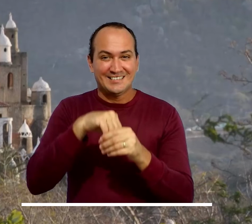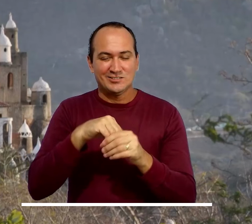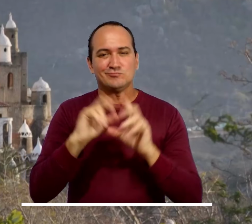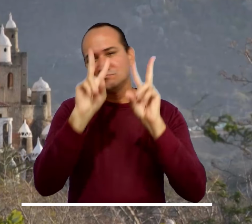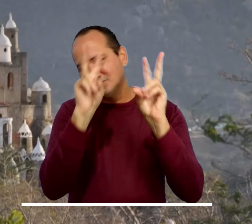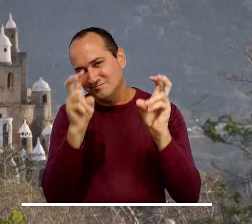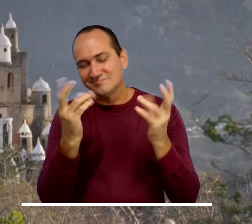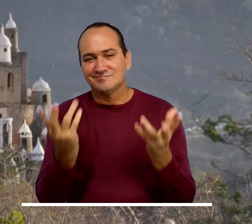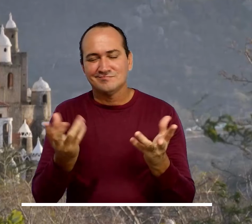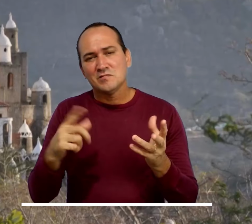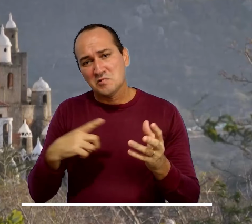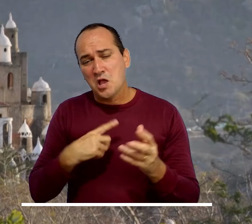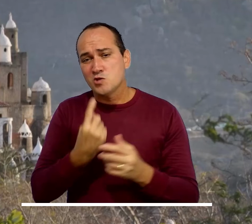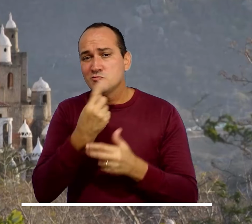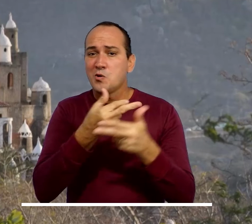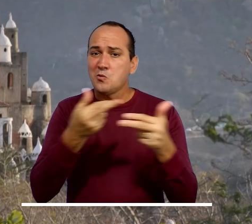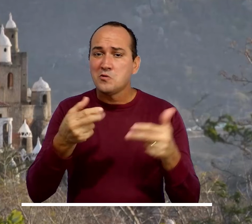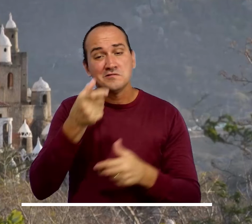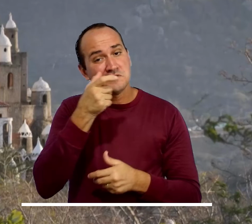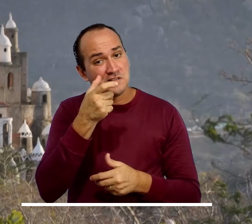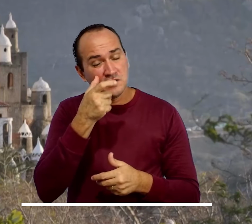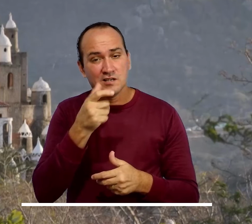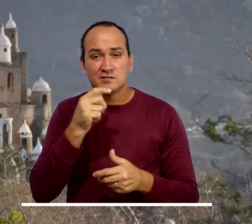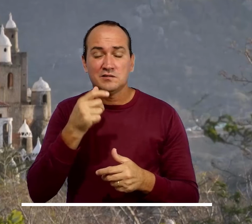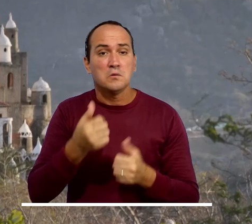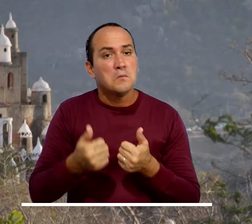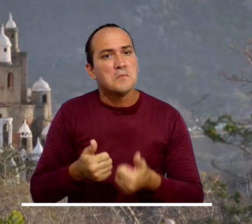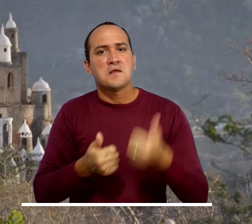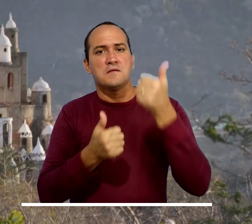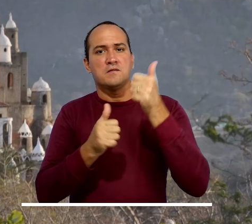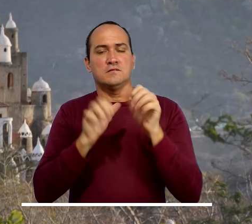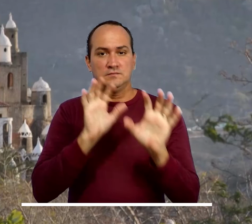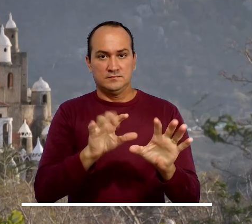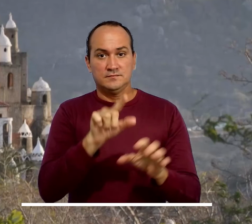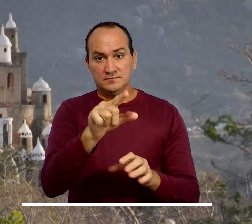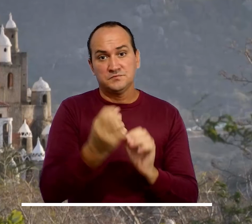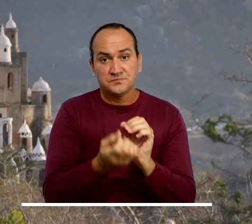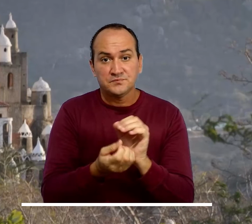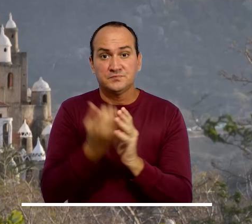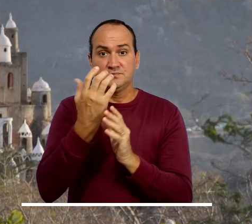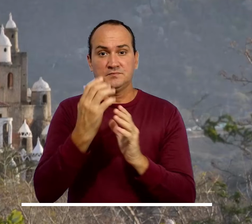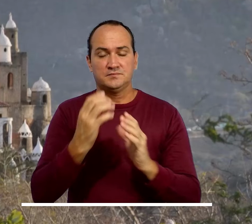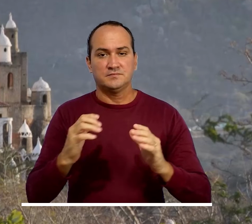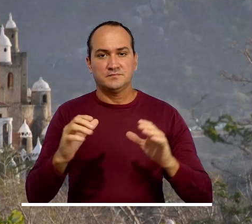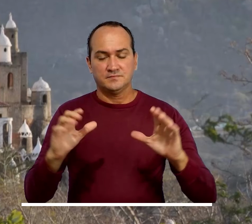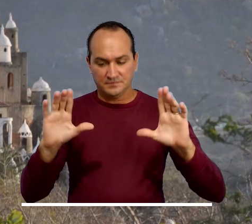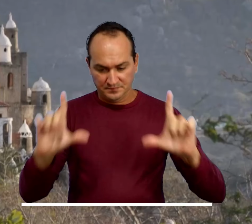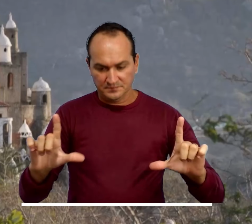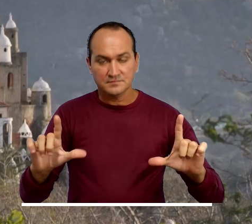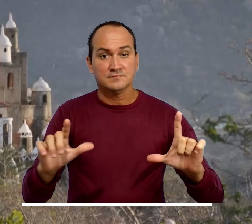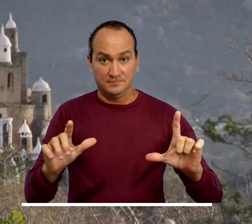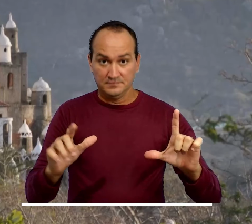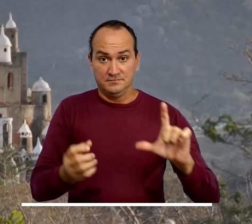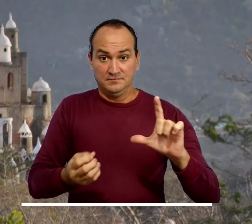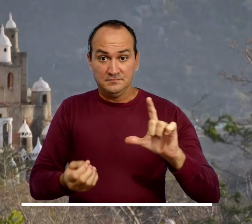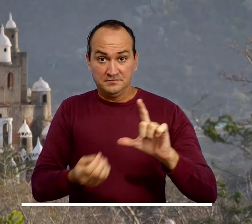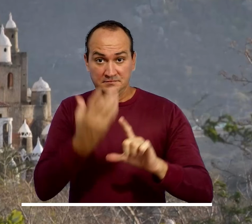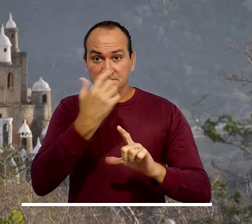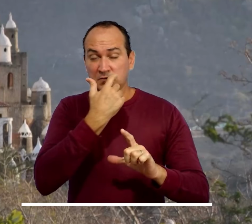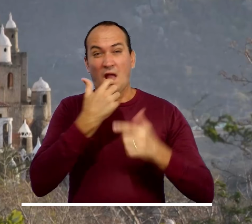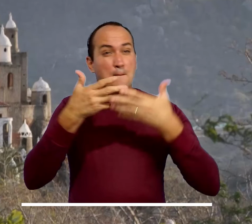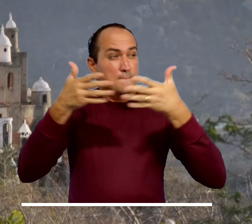história? E nesse caso tem uma coisa bem interessante, porque o ideal nessas situações é que você crie, por exemplo, um plano de estabelecimento, né, que é aquele